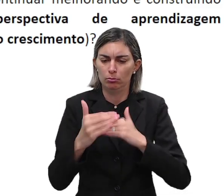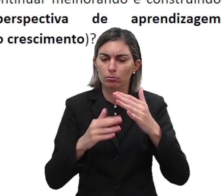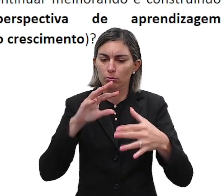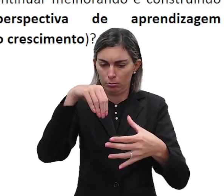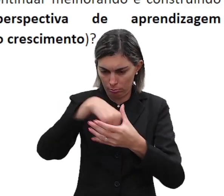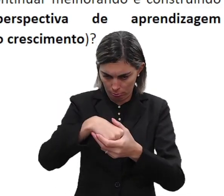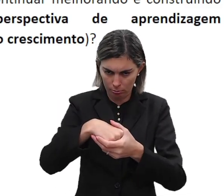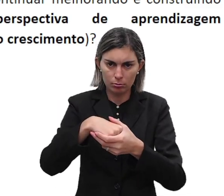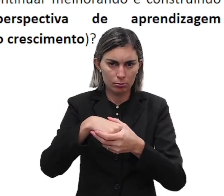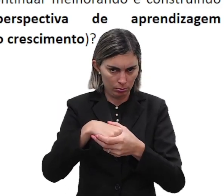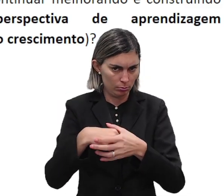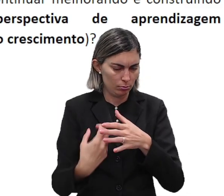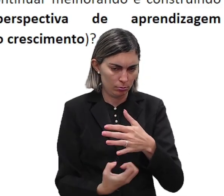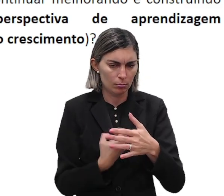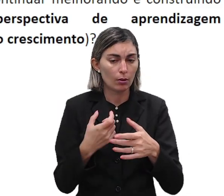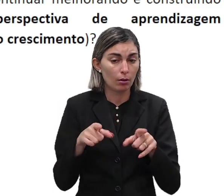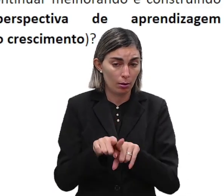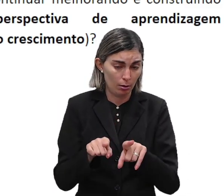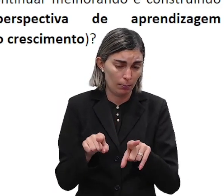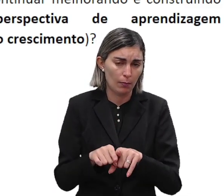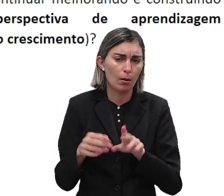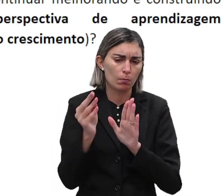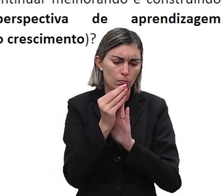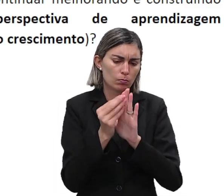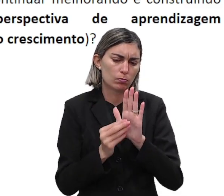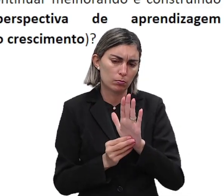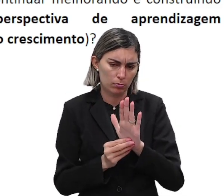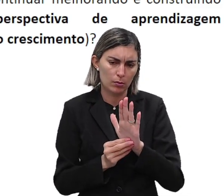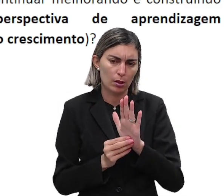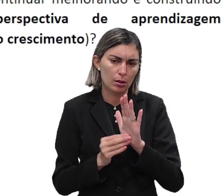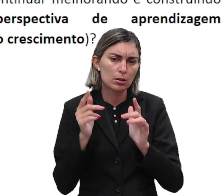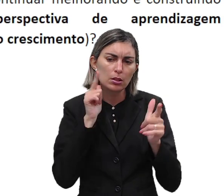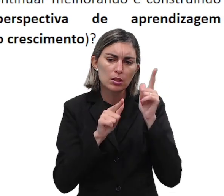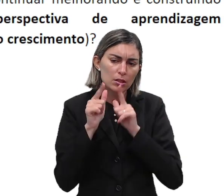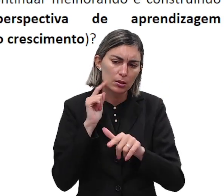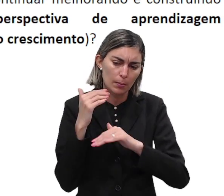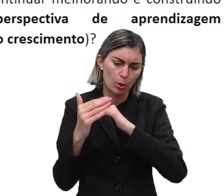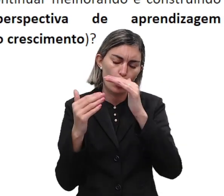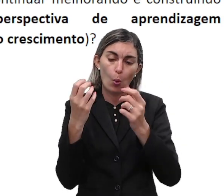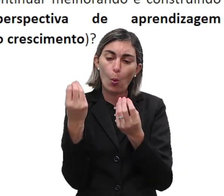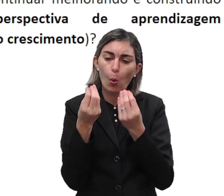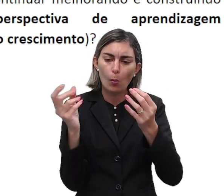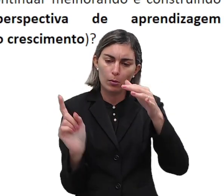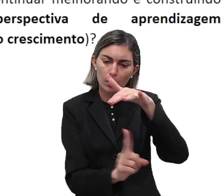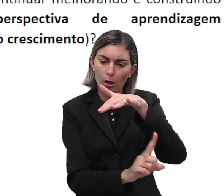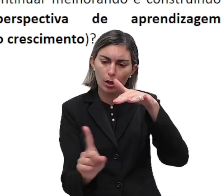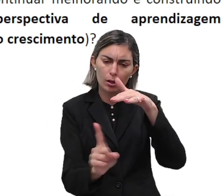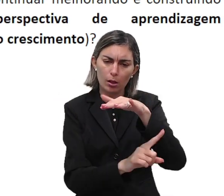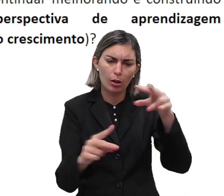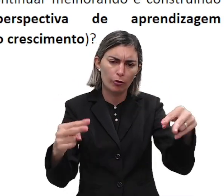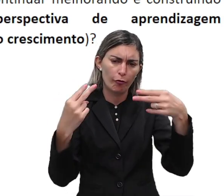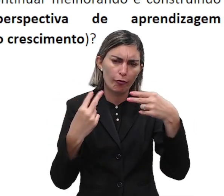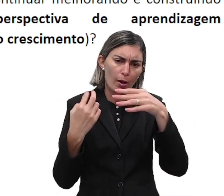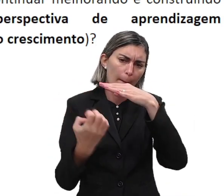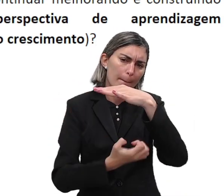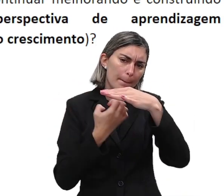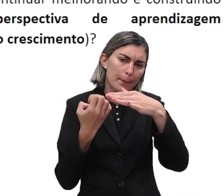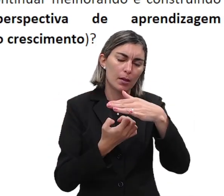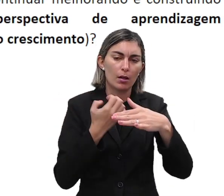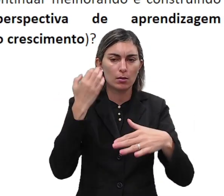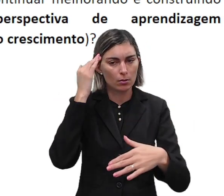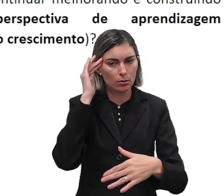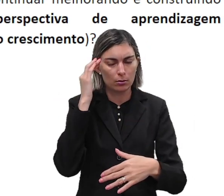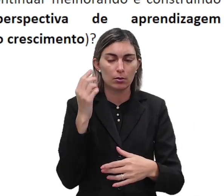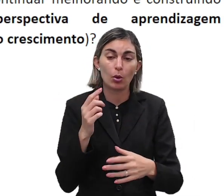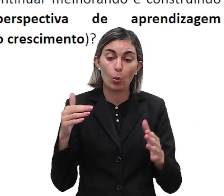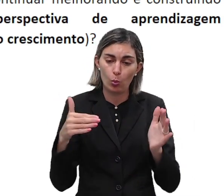interno, estabelece também os índices de desempenho de como nossos clientes nos veem, a perspectiva do cliente,